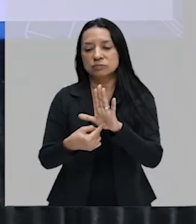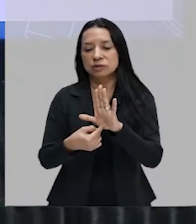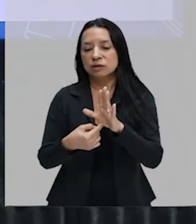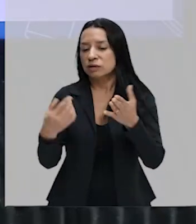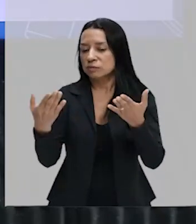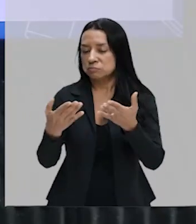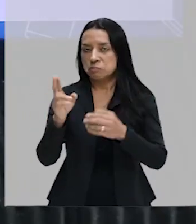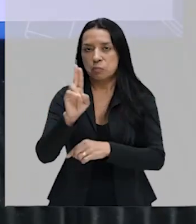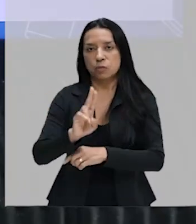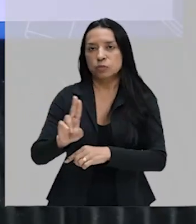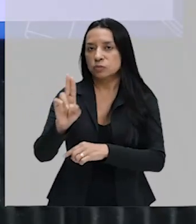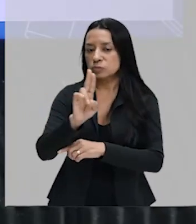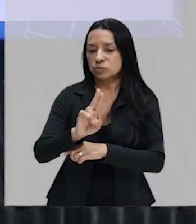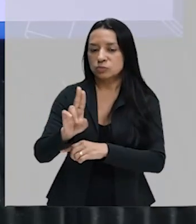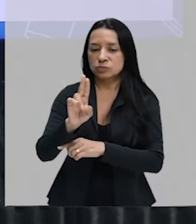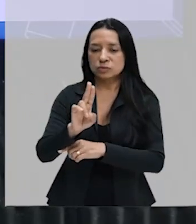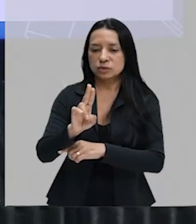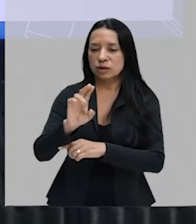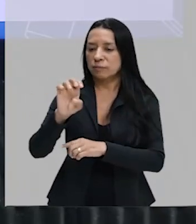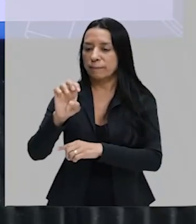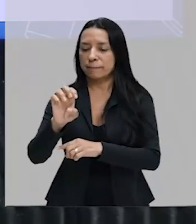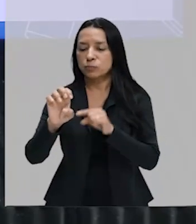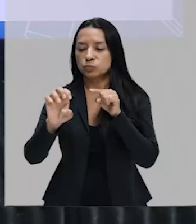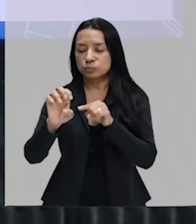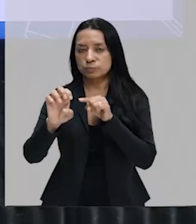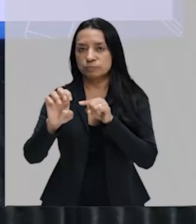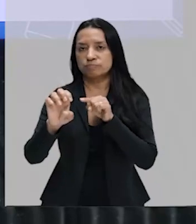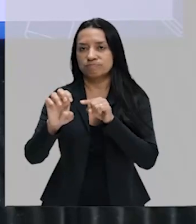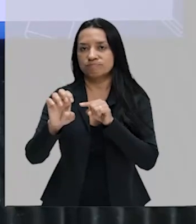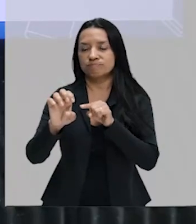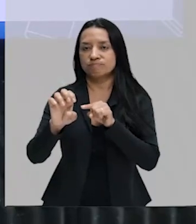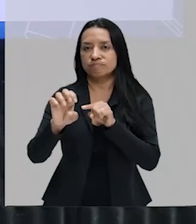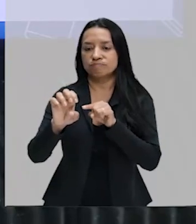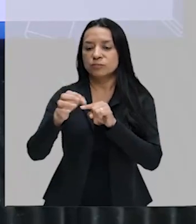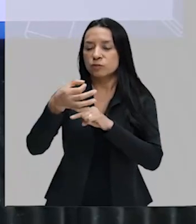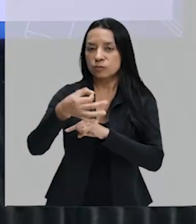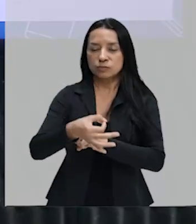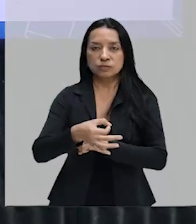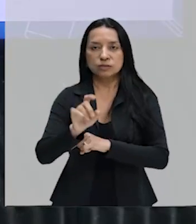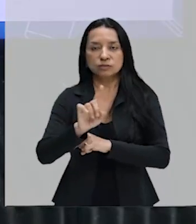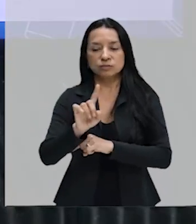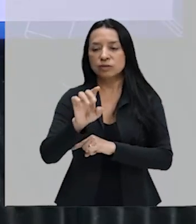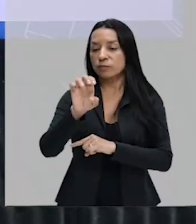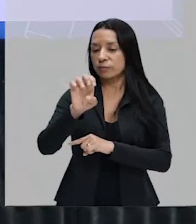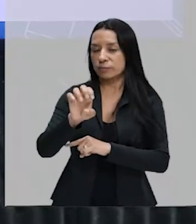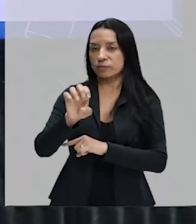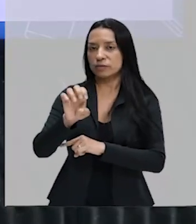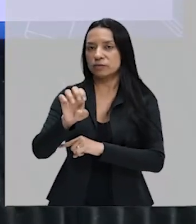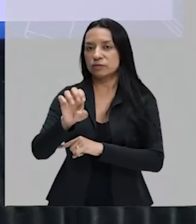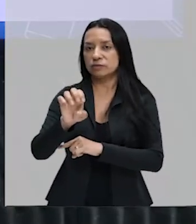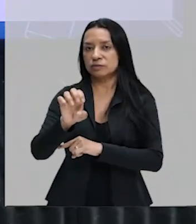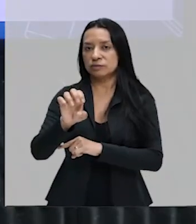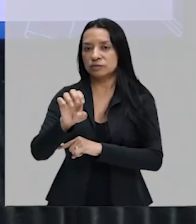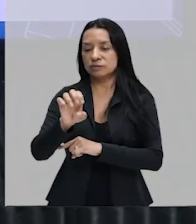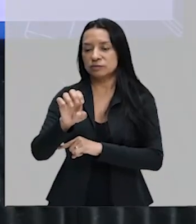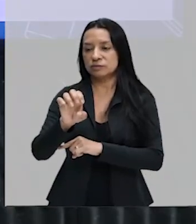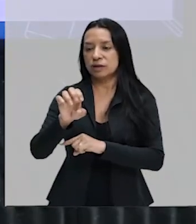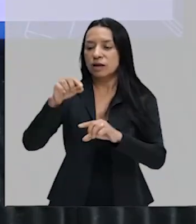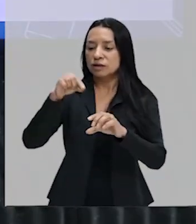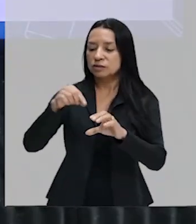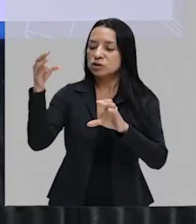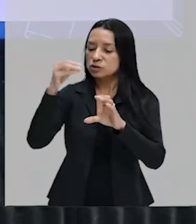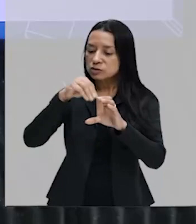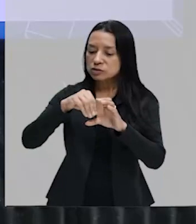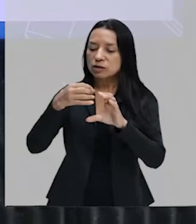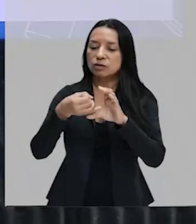usar esse símbolo bem aqui de pertence. O certo, né, não é pertence, é está